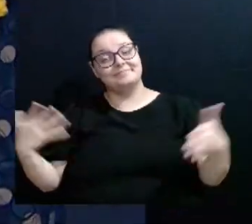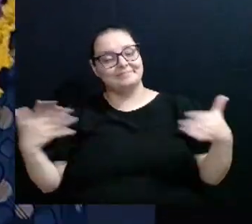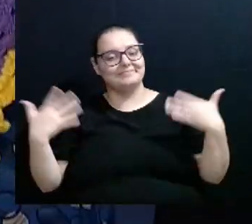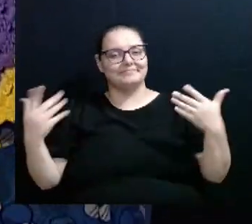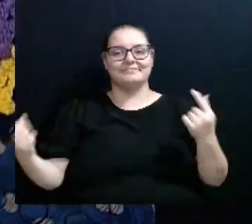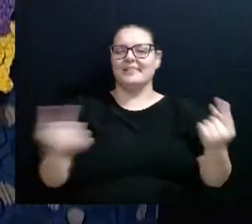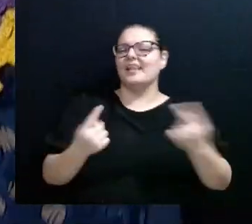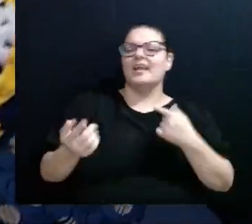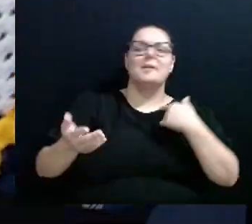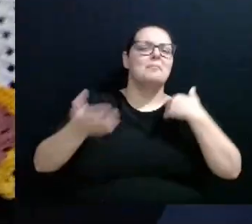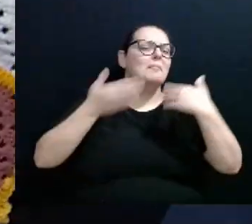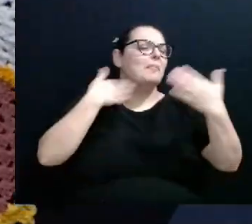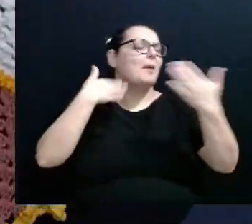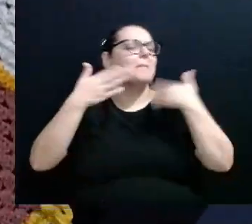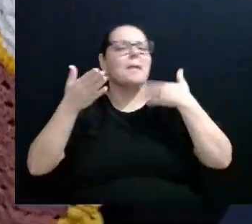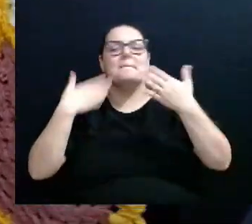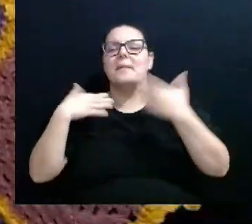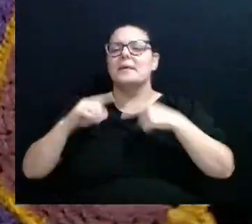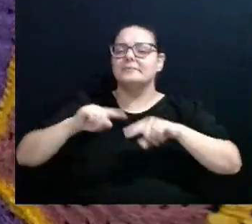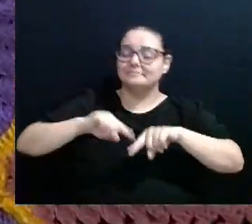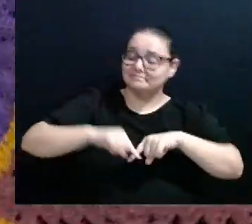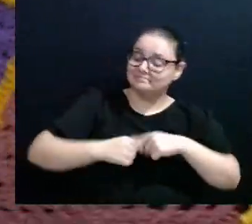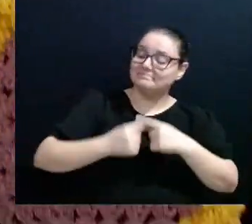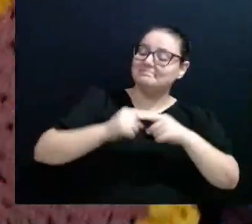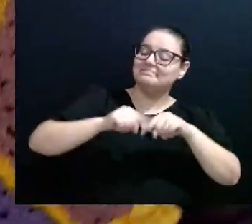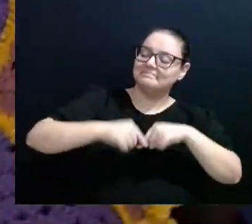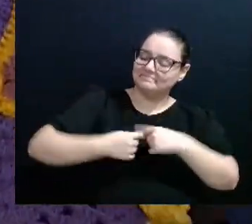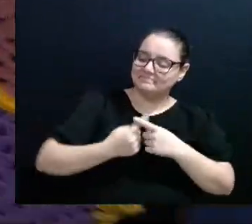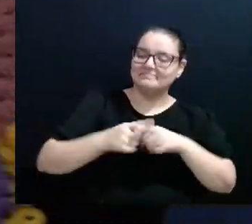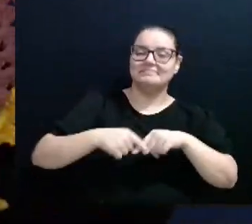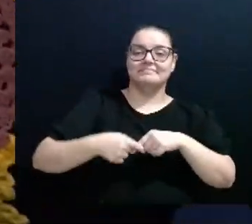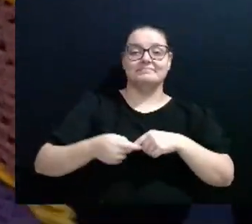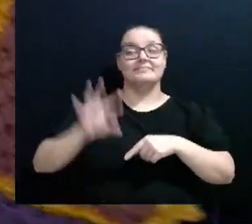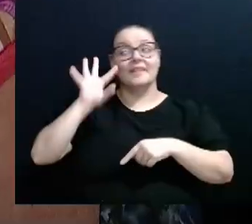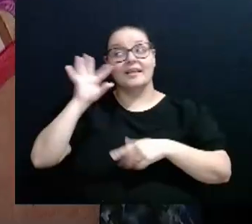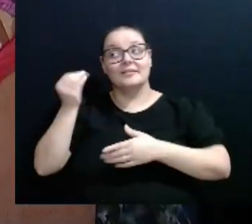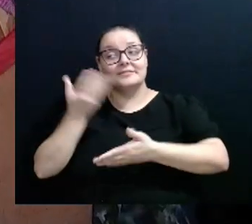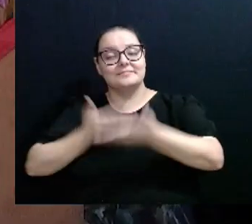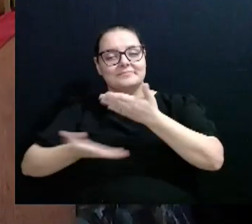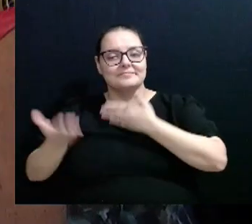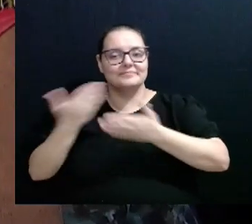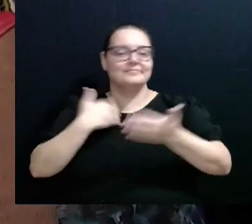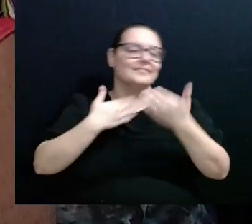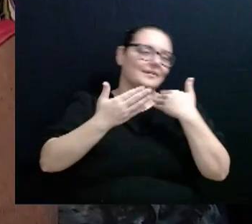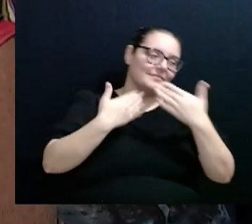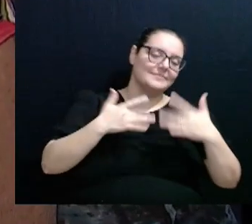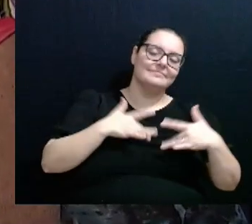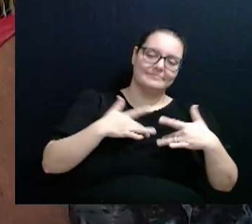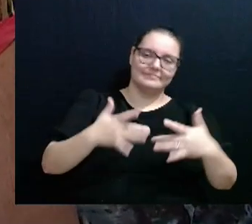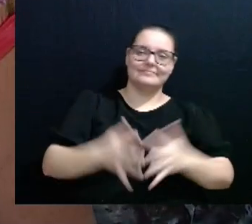conversam, crochetam, trocam conhecimento, são solidárias. A gente faz